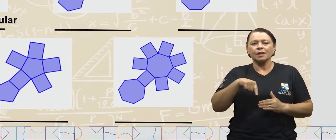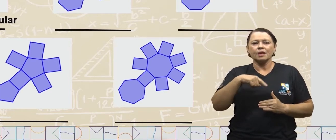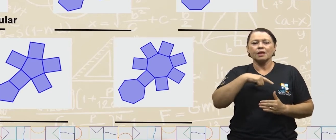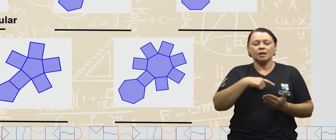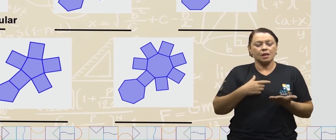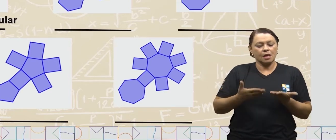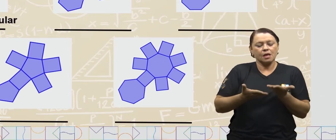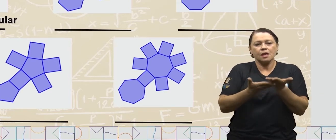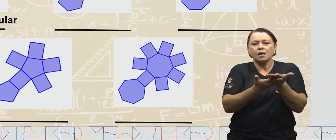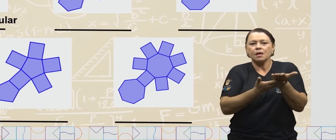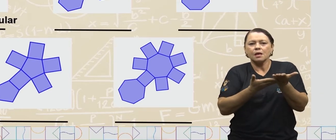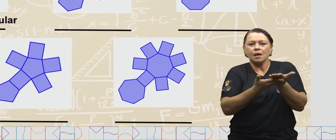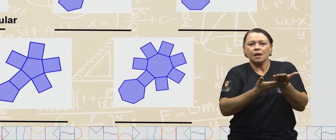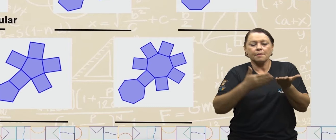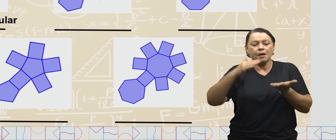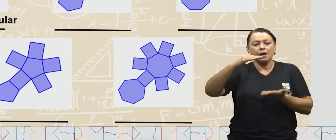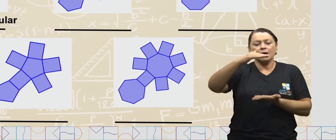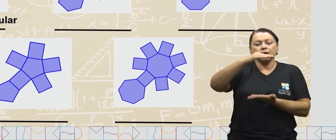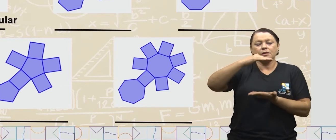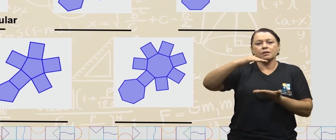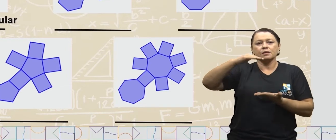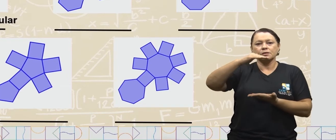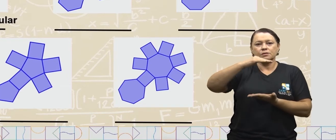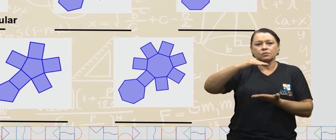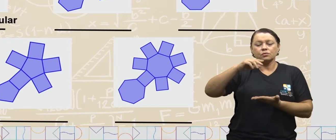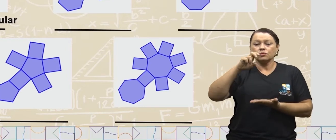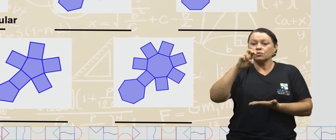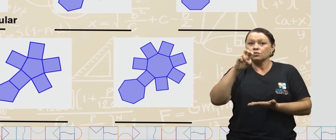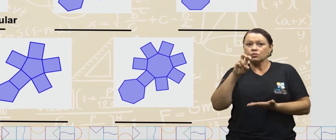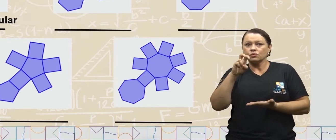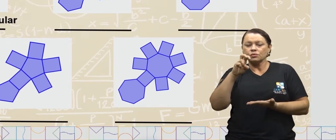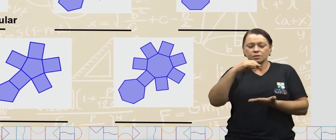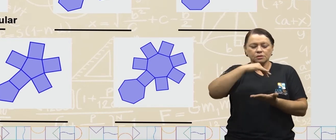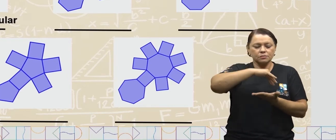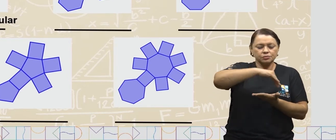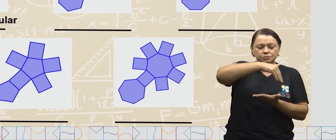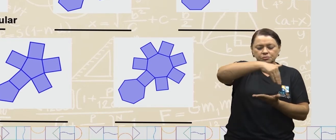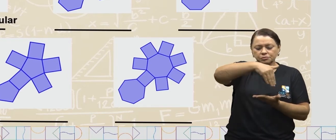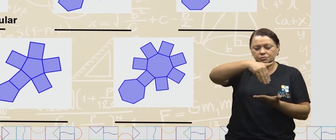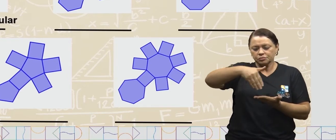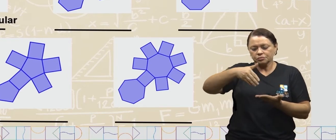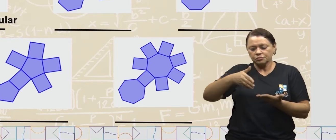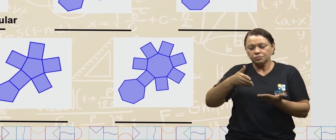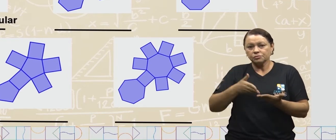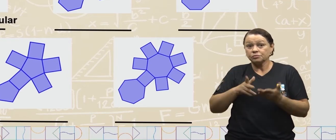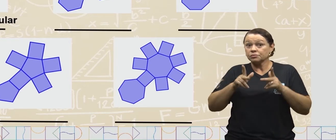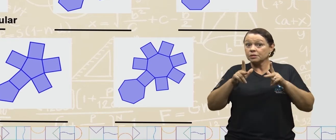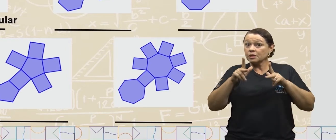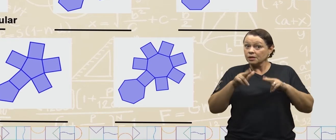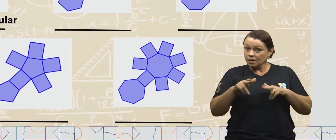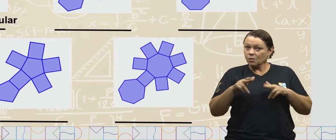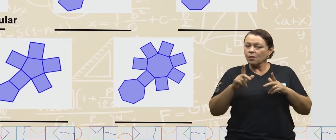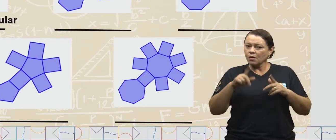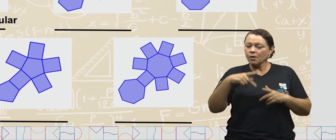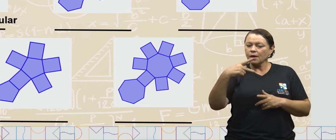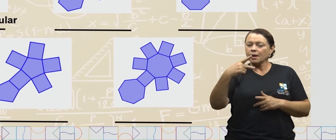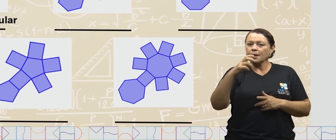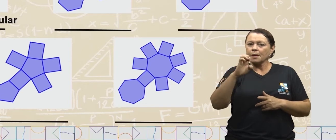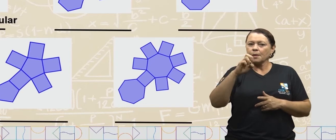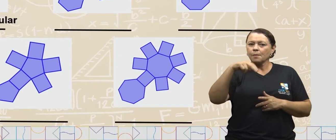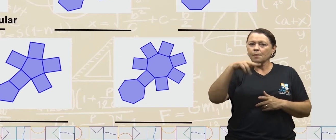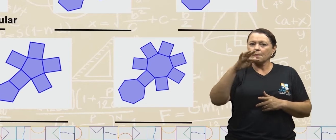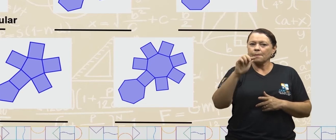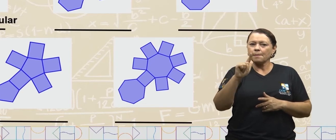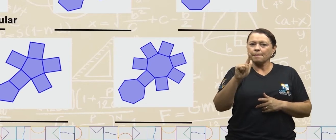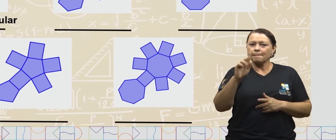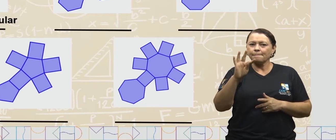prisma que tem a base e o topo com 5 lados iguais, ou seja, um pentágono. Logo,